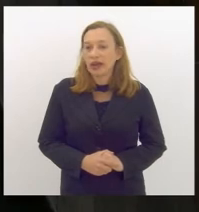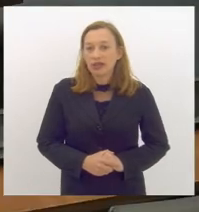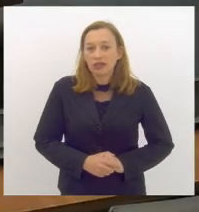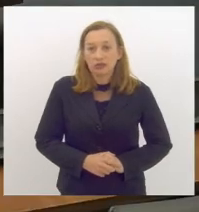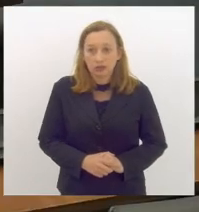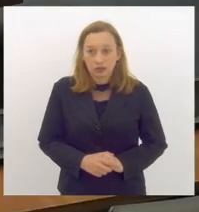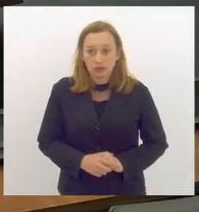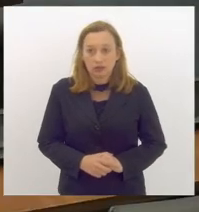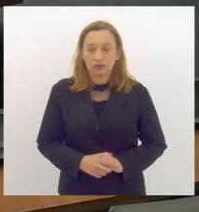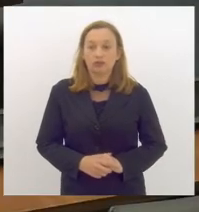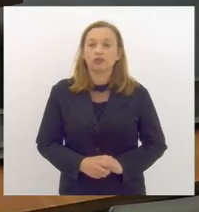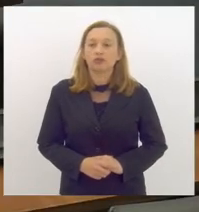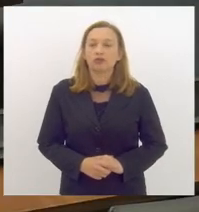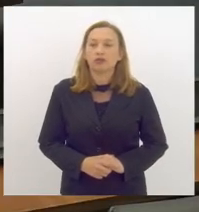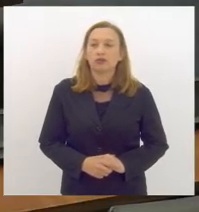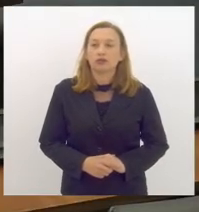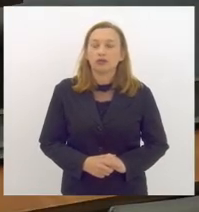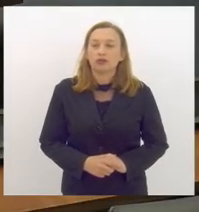obrigado.